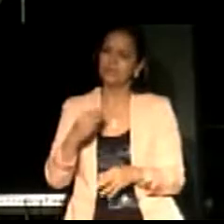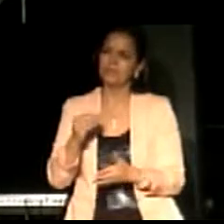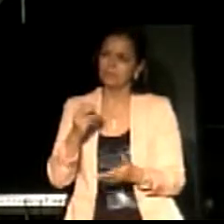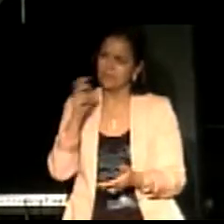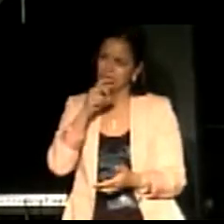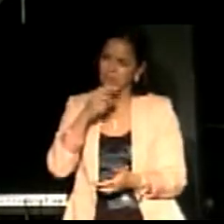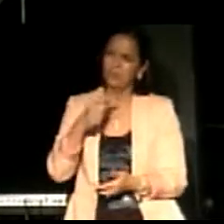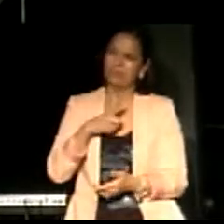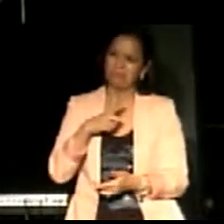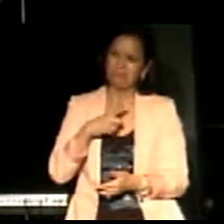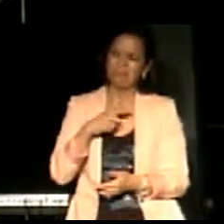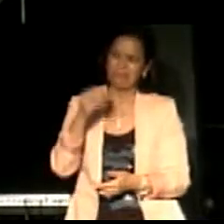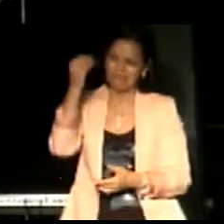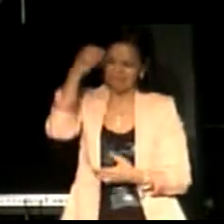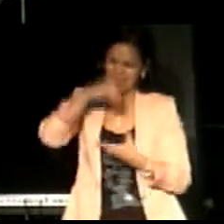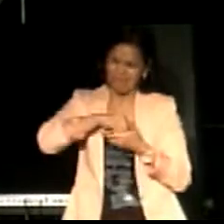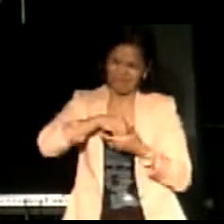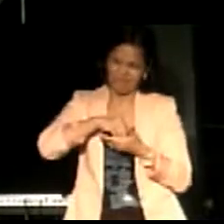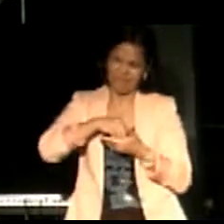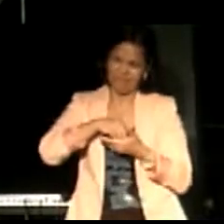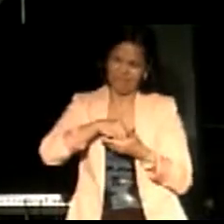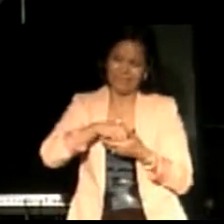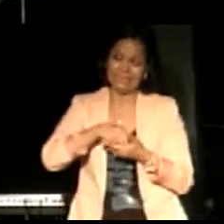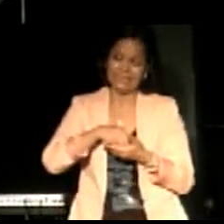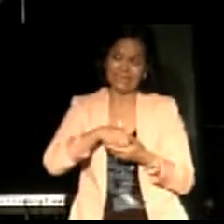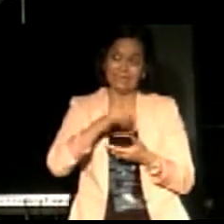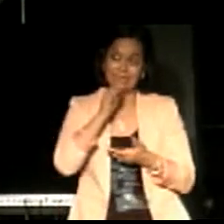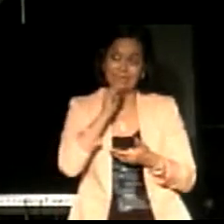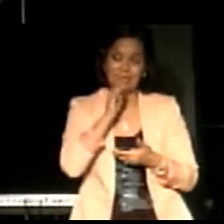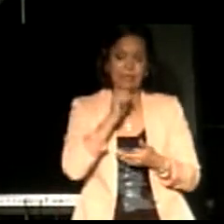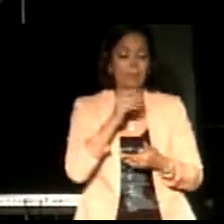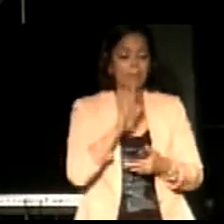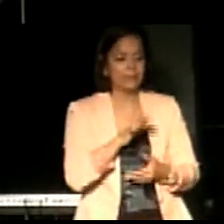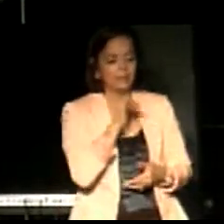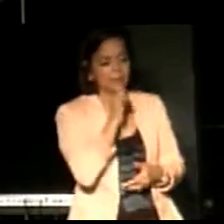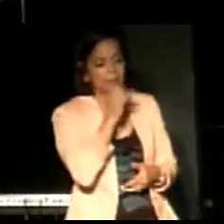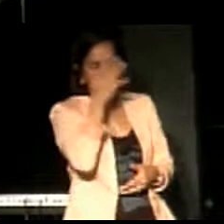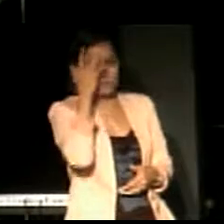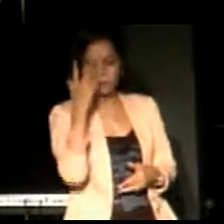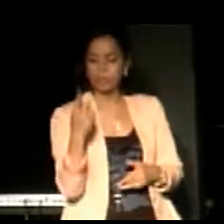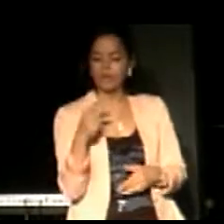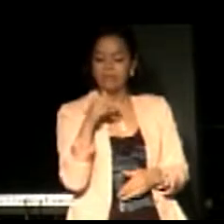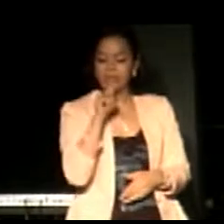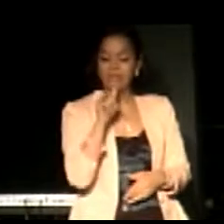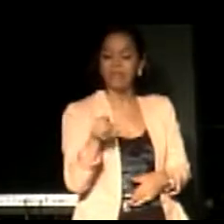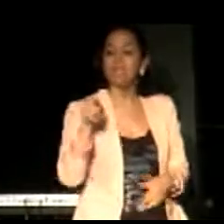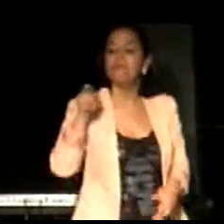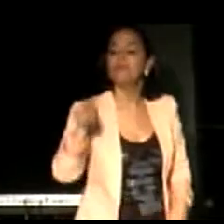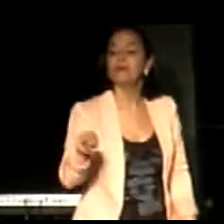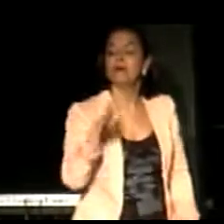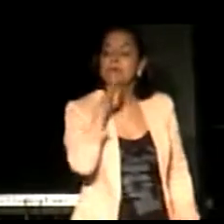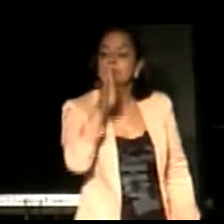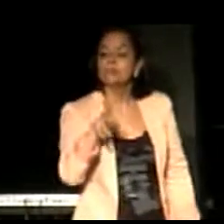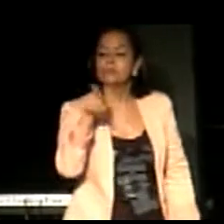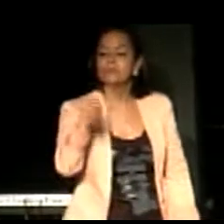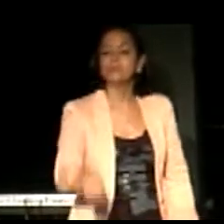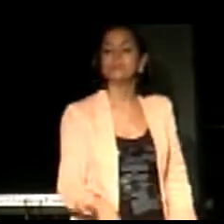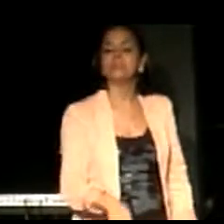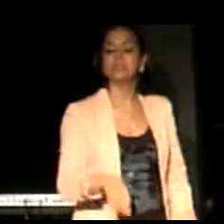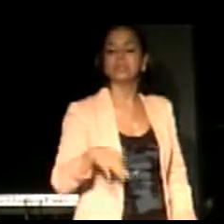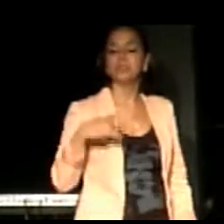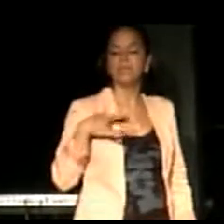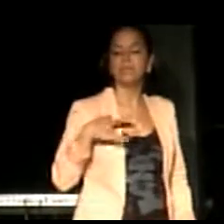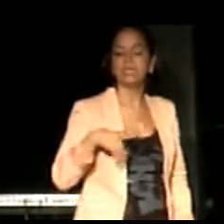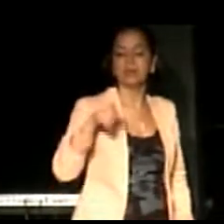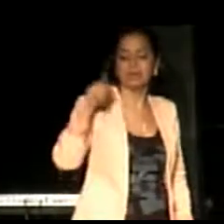eu sou um mentiroso. Mas se alguém chegar cara a cara para você e disser para você, você é um miserável.